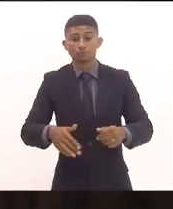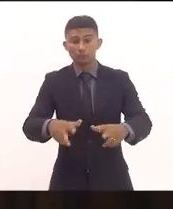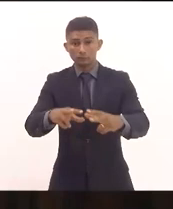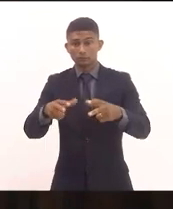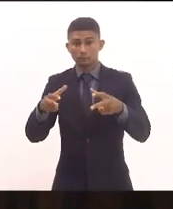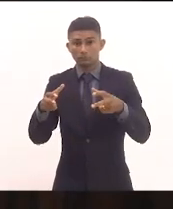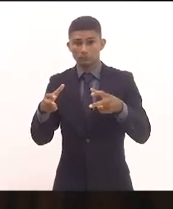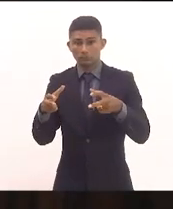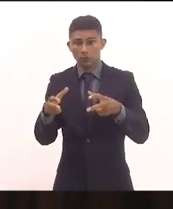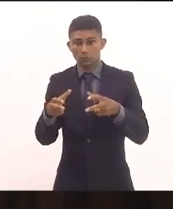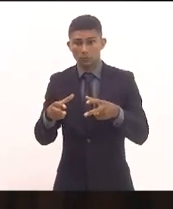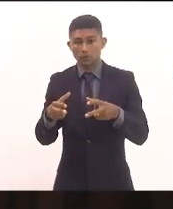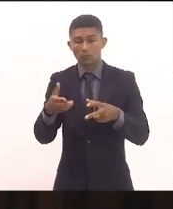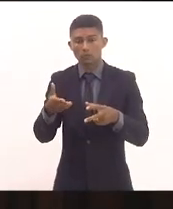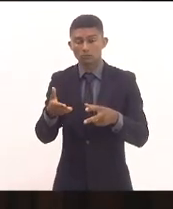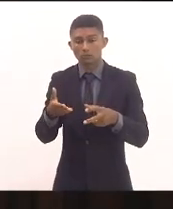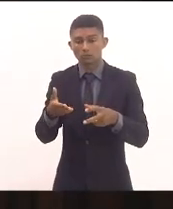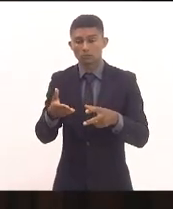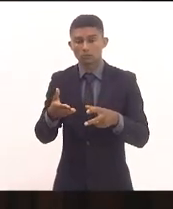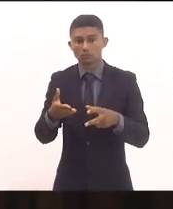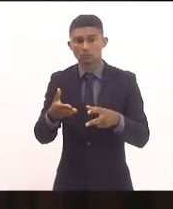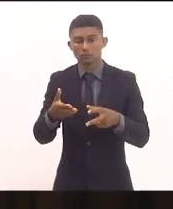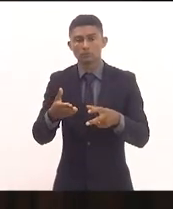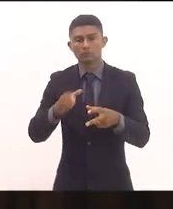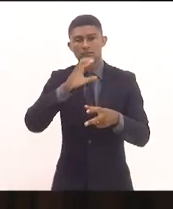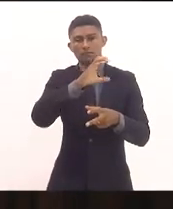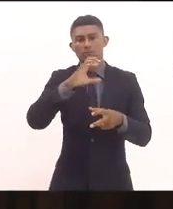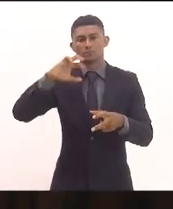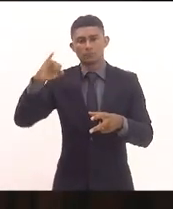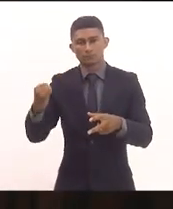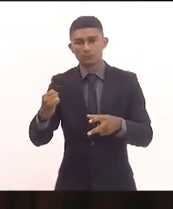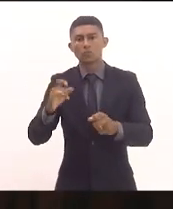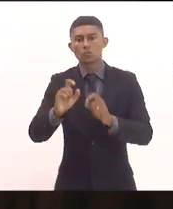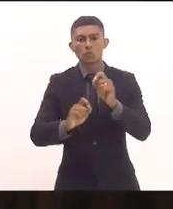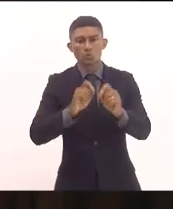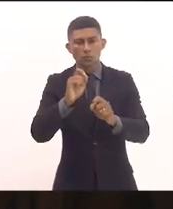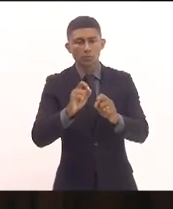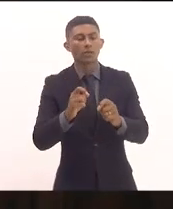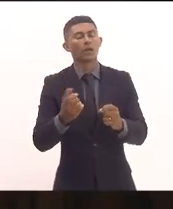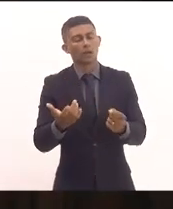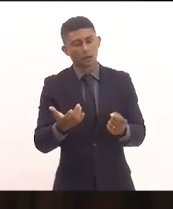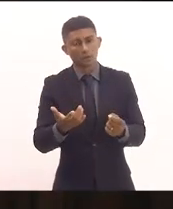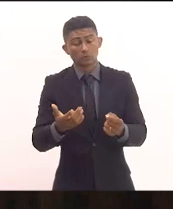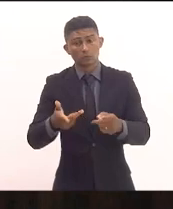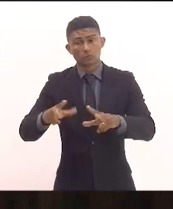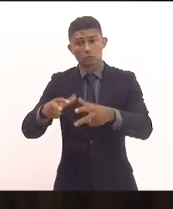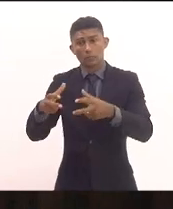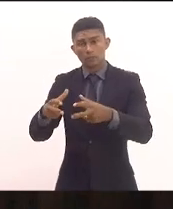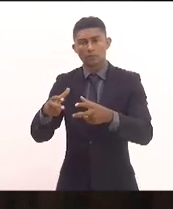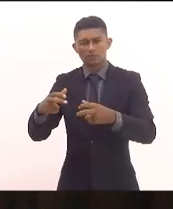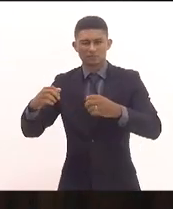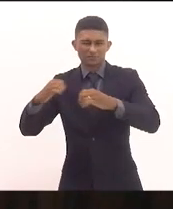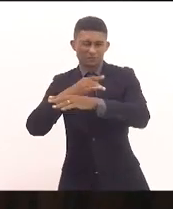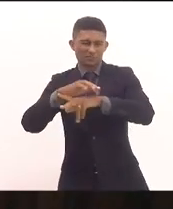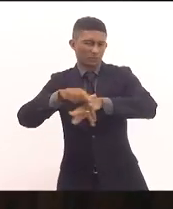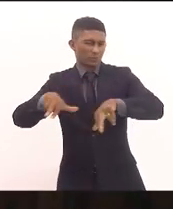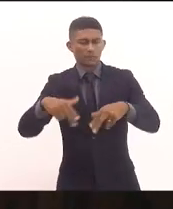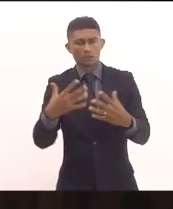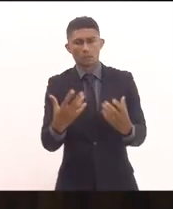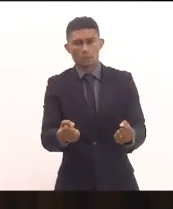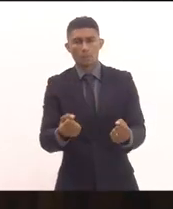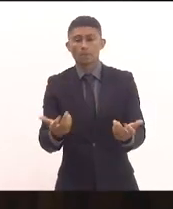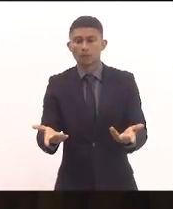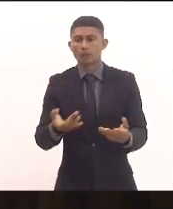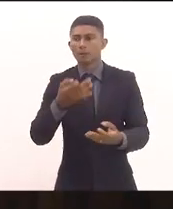pareceres da Comissão de Constituição e Justiça pela juridicidade de assuntos municipais e desenvolvimento regional, favorável.